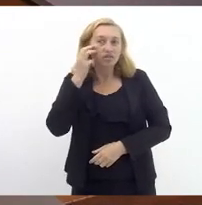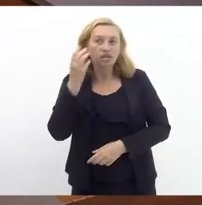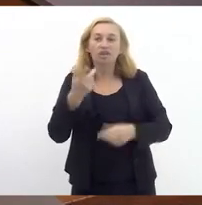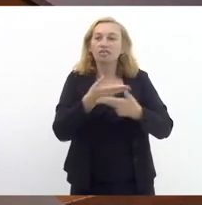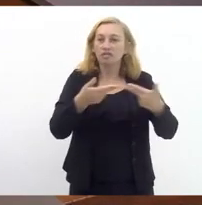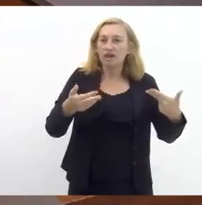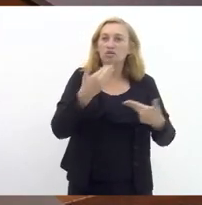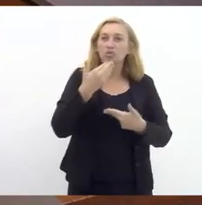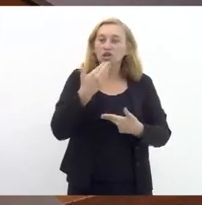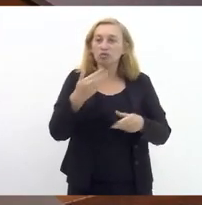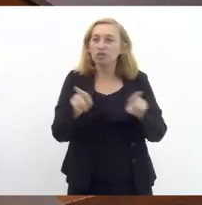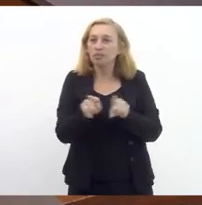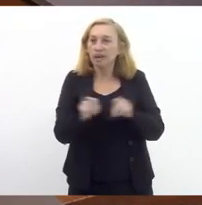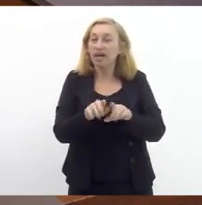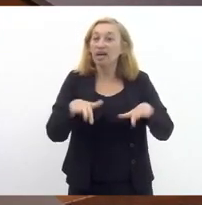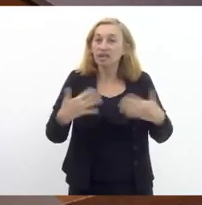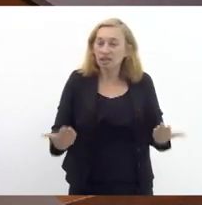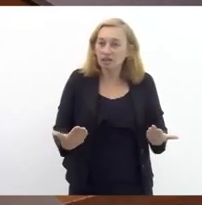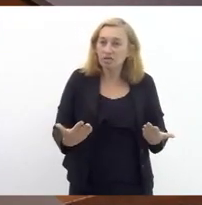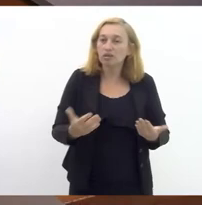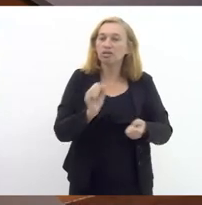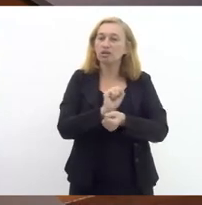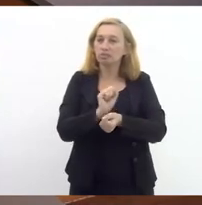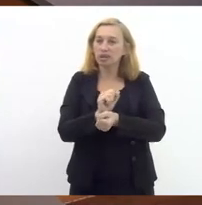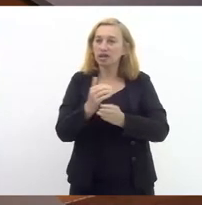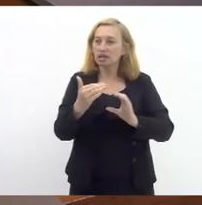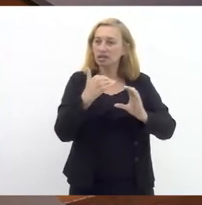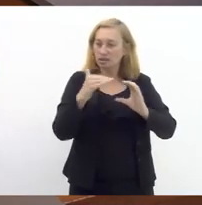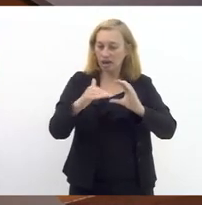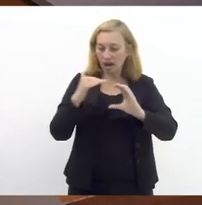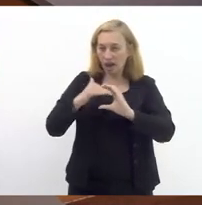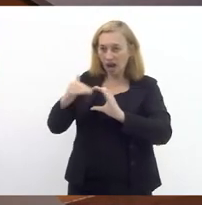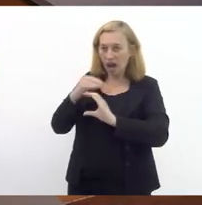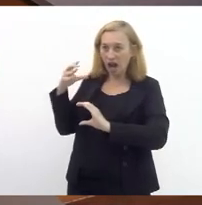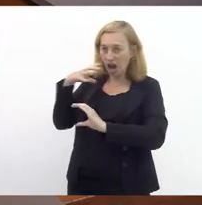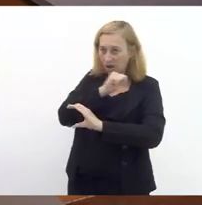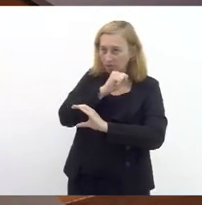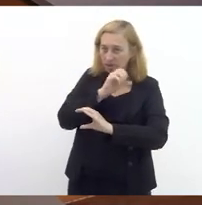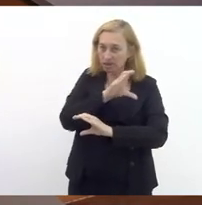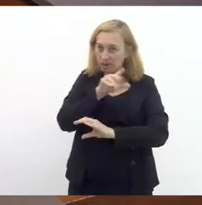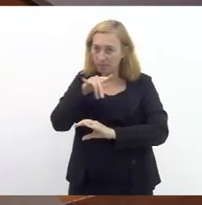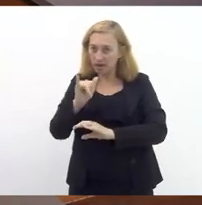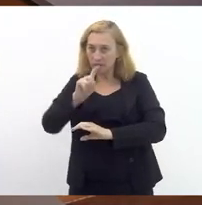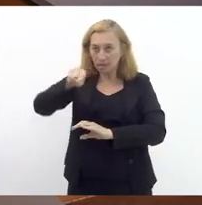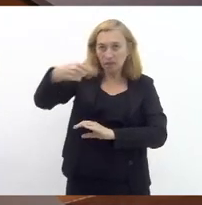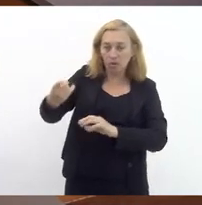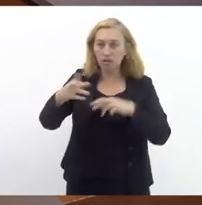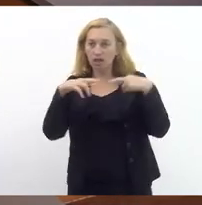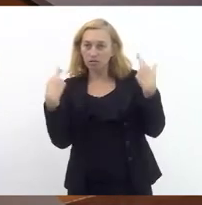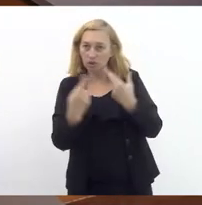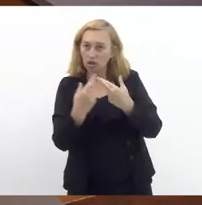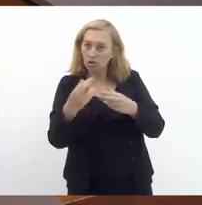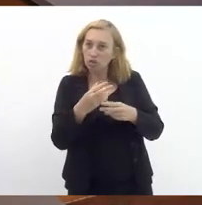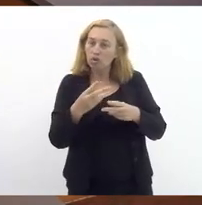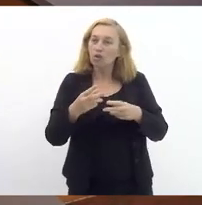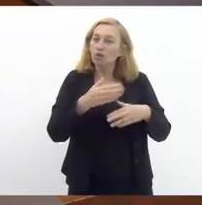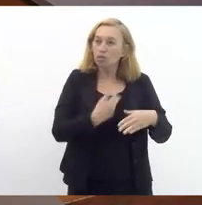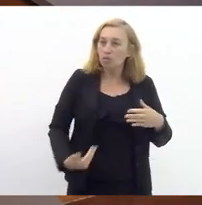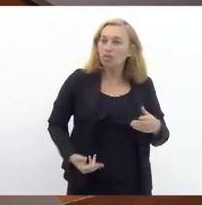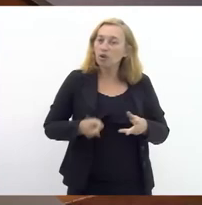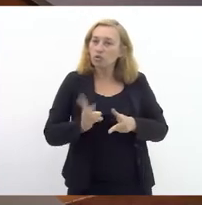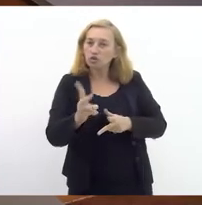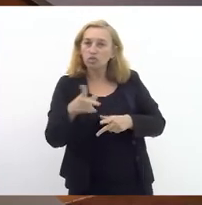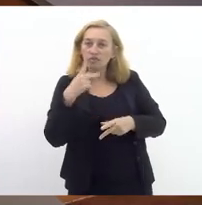série de recomendações. Então, espero que esses encaminhamentos cheguem logo, essa CPI, para que na próxima audiência, para continuar tratando desse